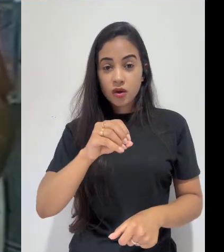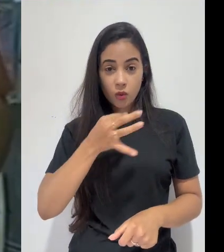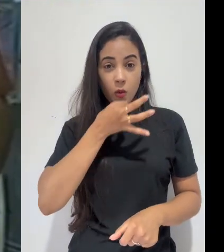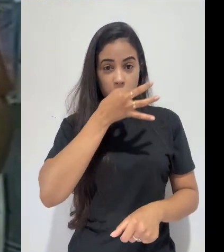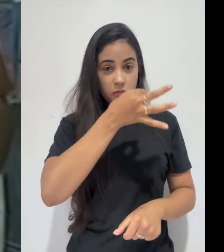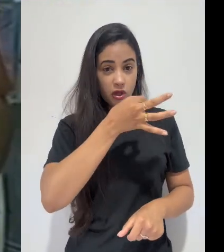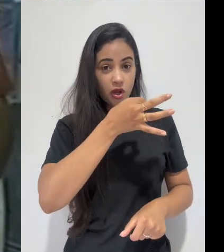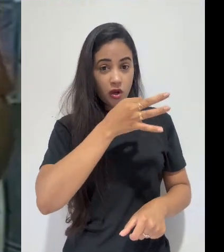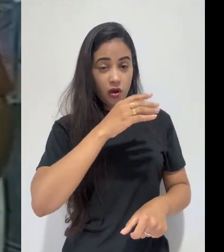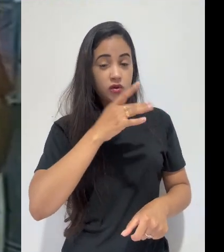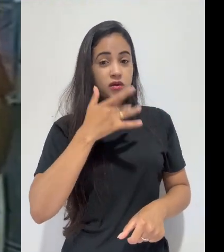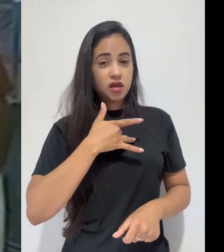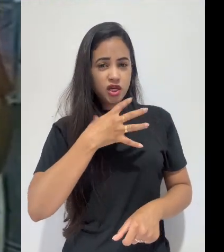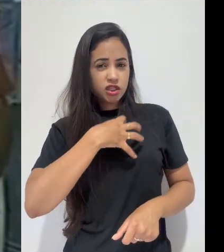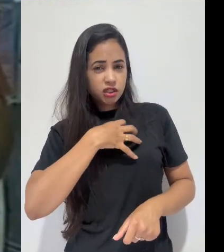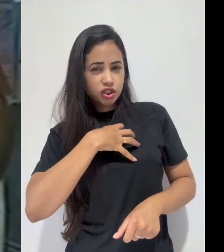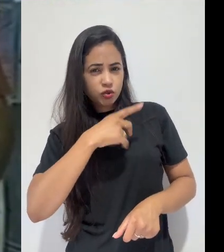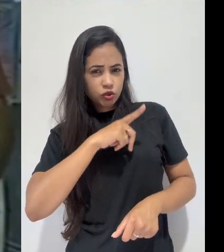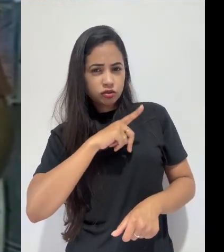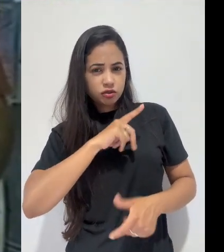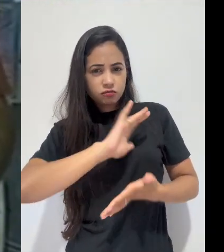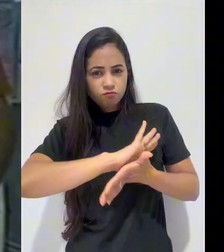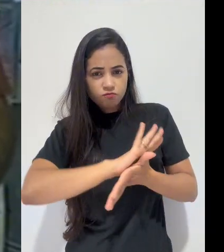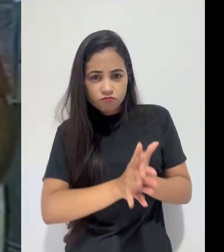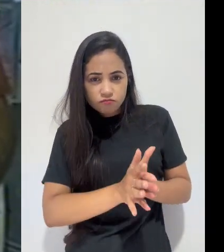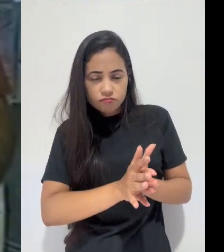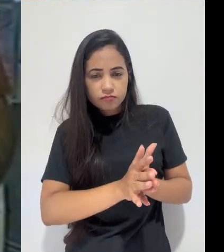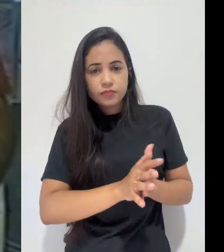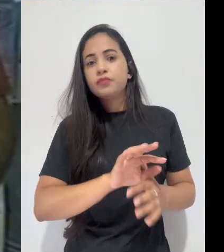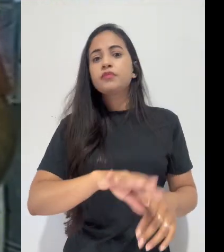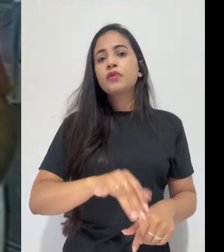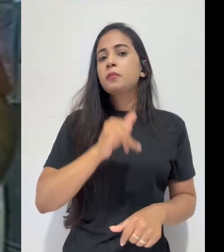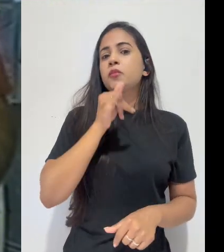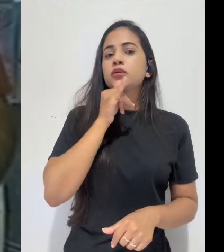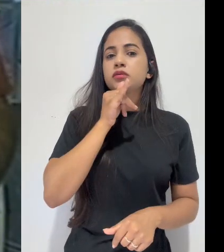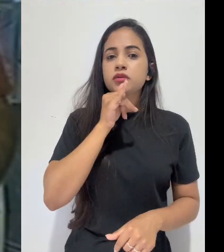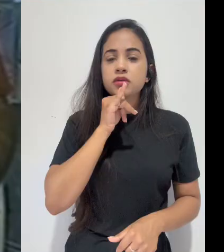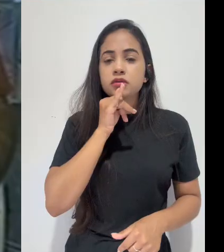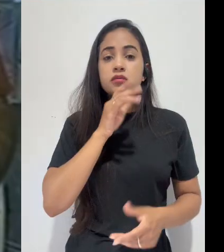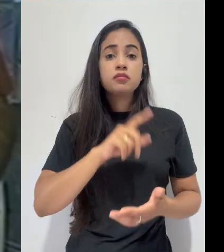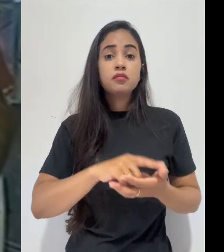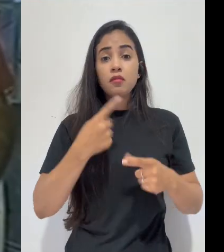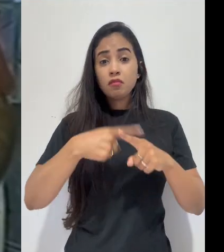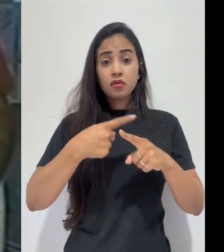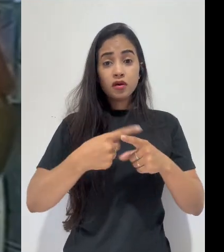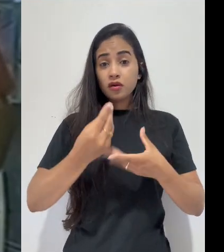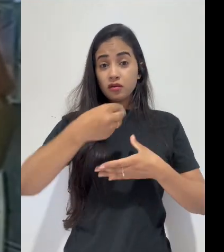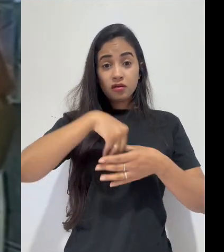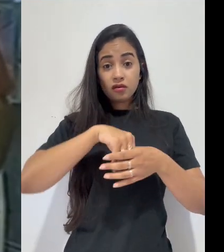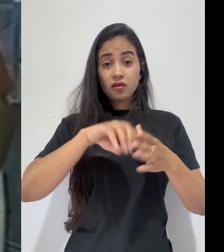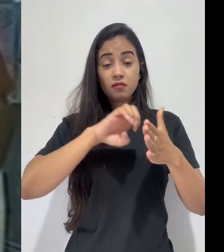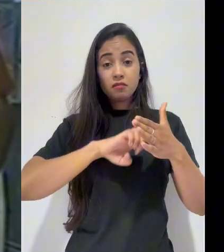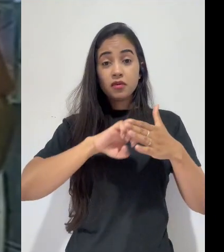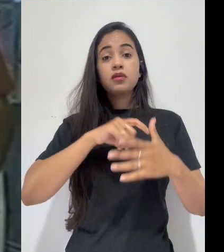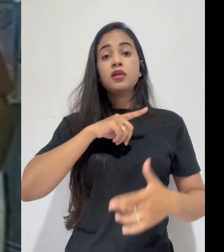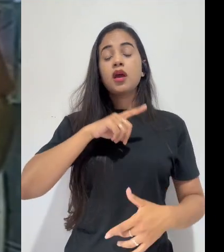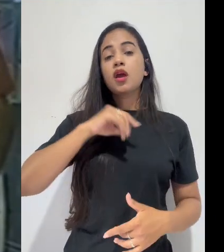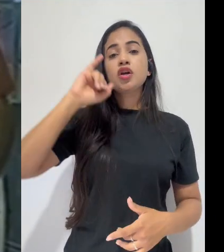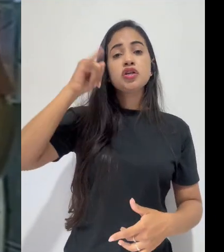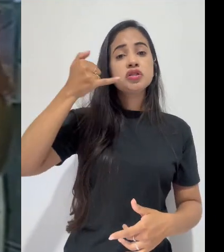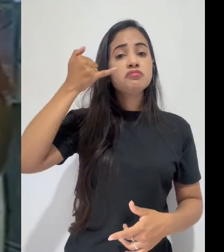sei, porque se tiver... Lá, por exemplo, tem japoneses,